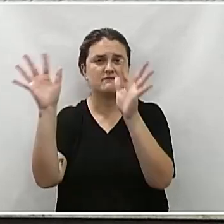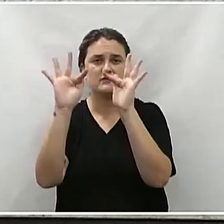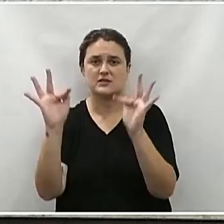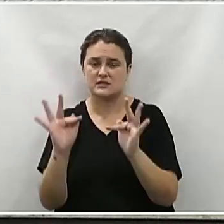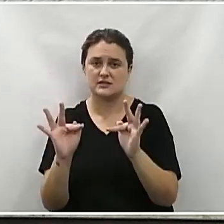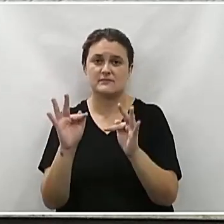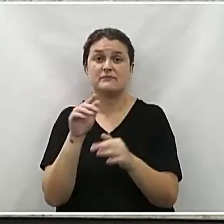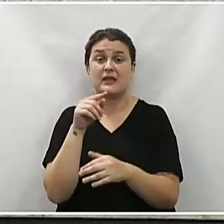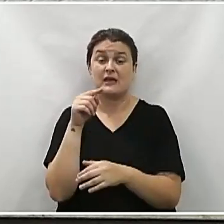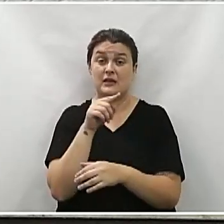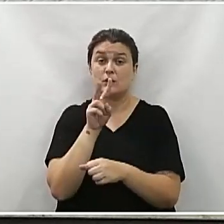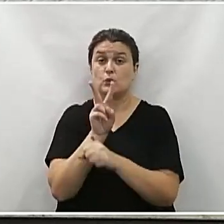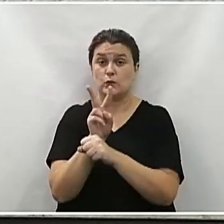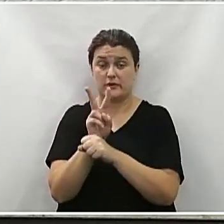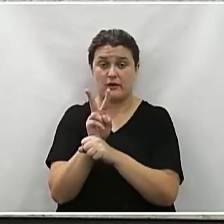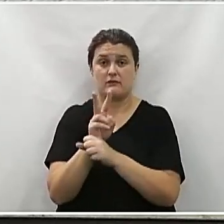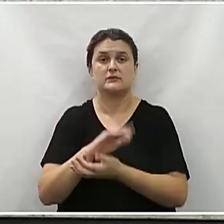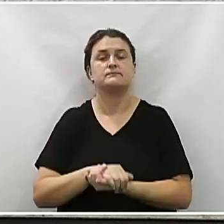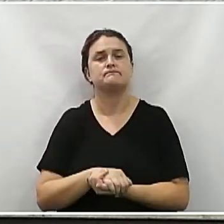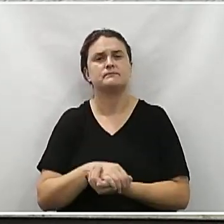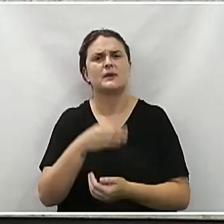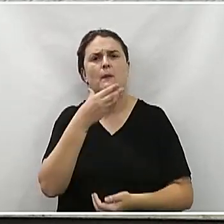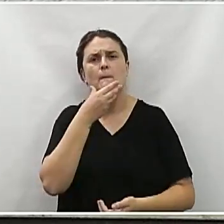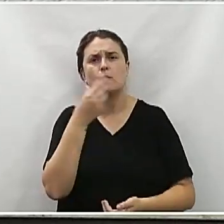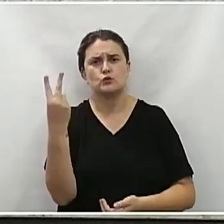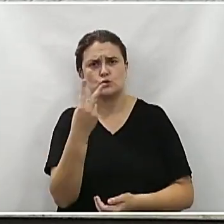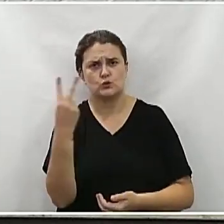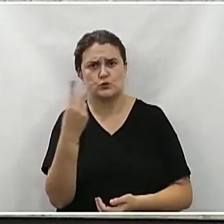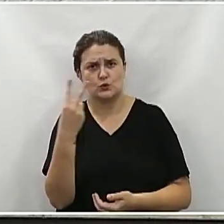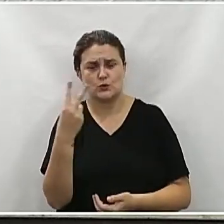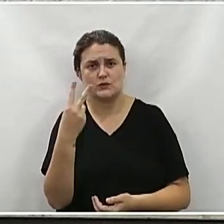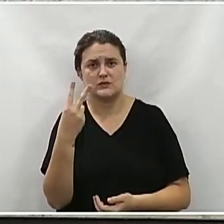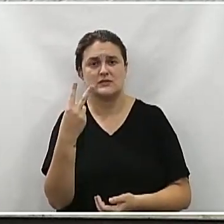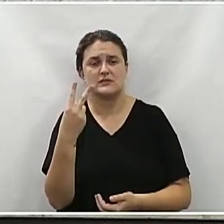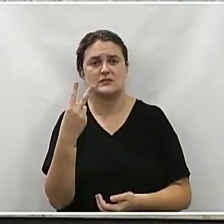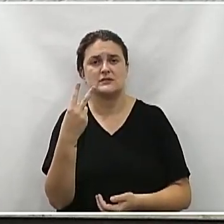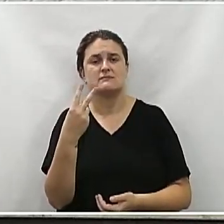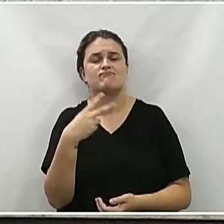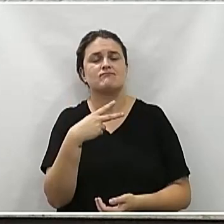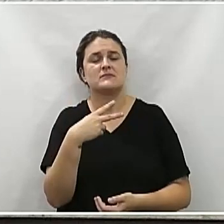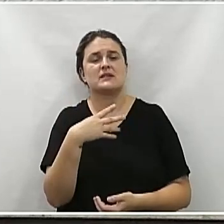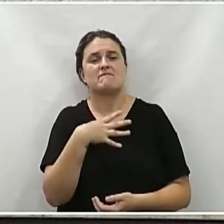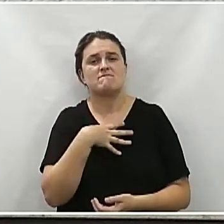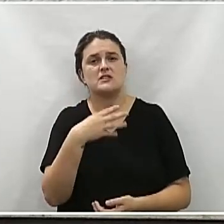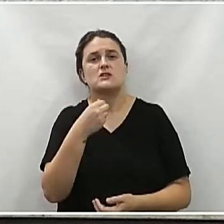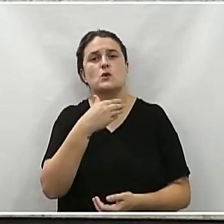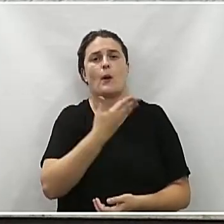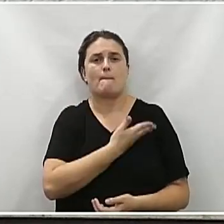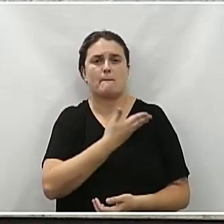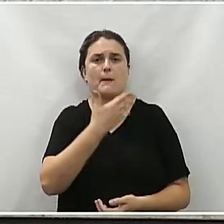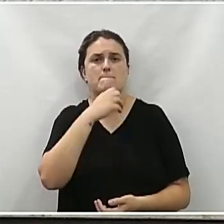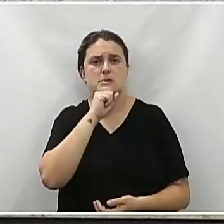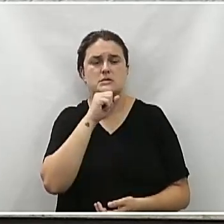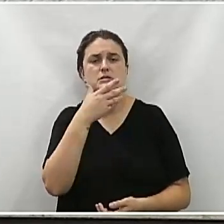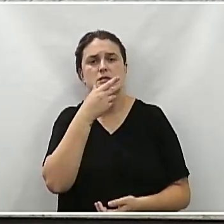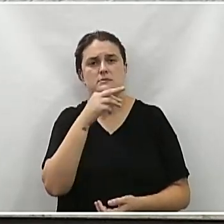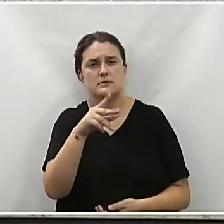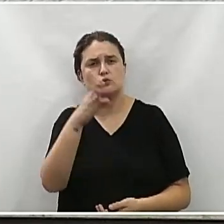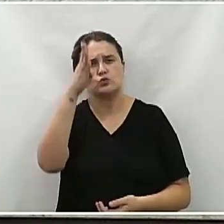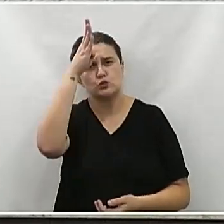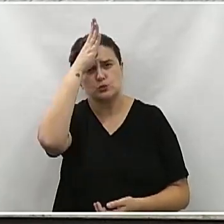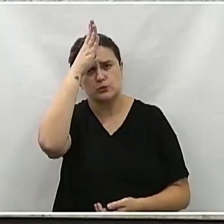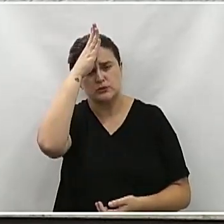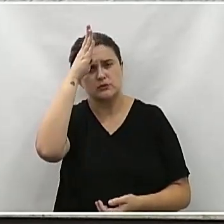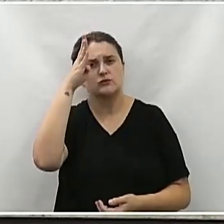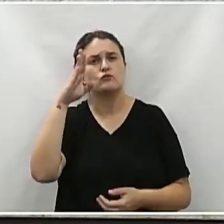pois ele cuidava e a protegia. Mateus e Jéssica eram filhos, amigos, pais, irmãos, sobrinhos,